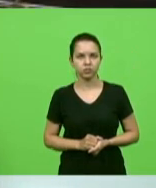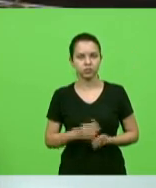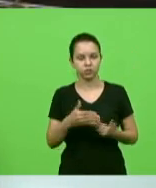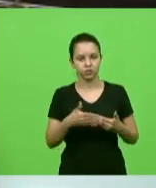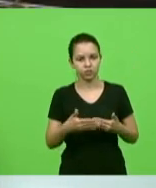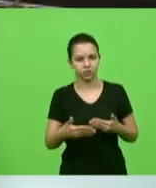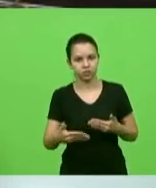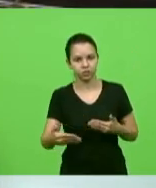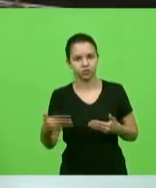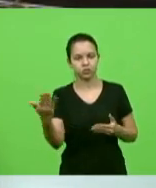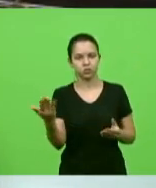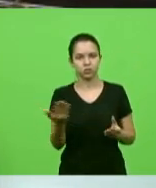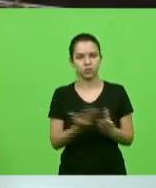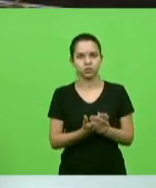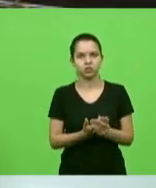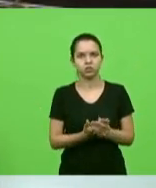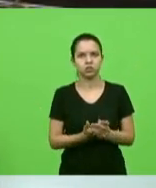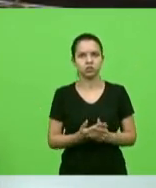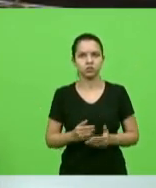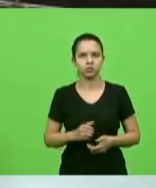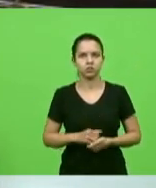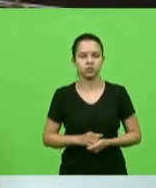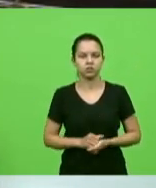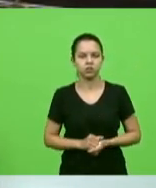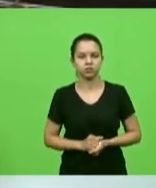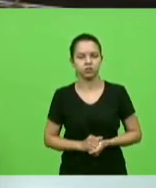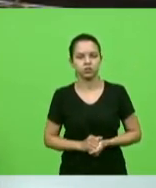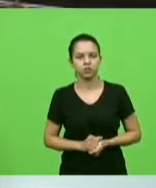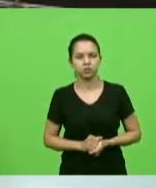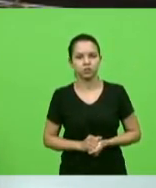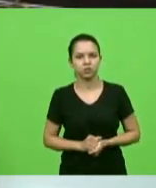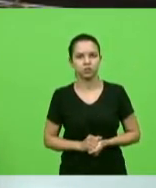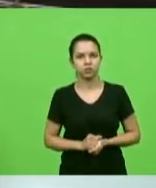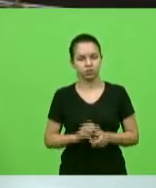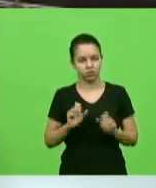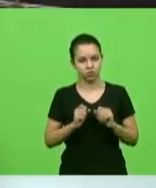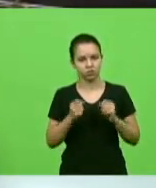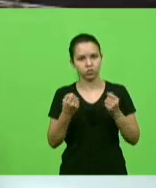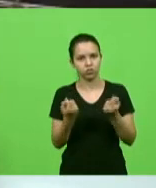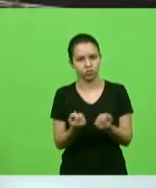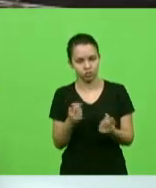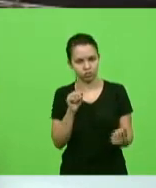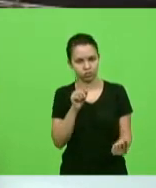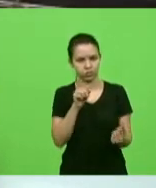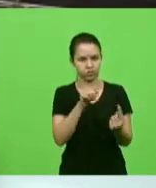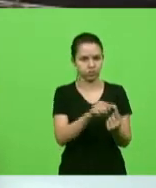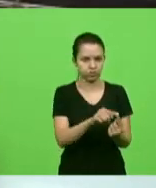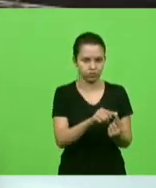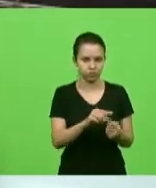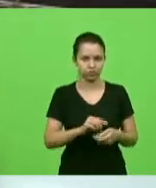do processo mais Tentarei realmente ser bastante objetivo